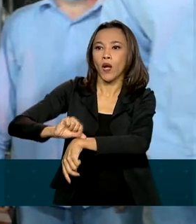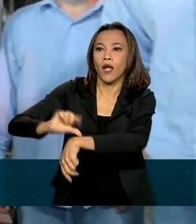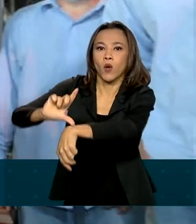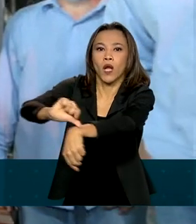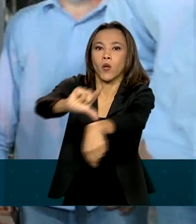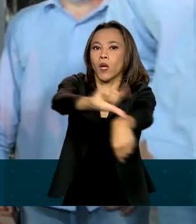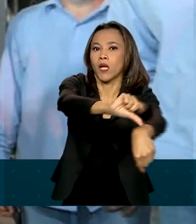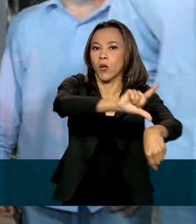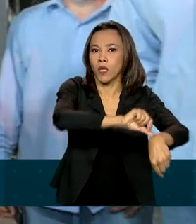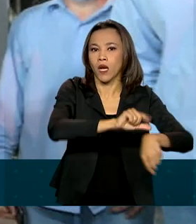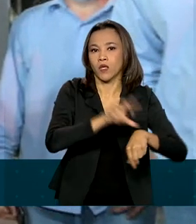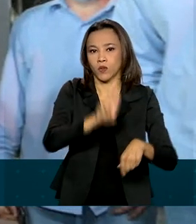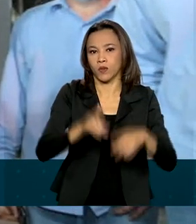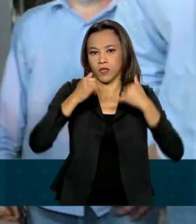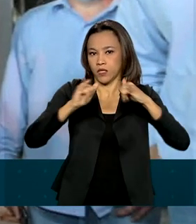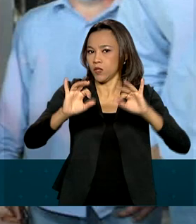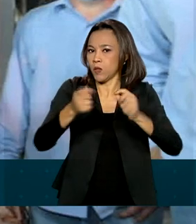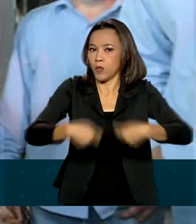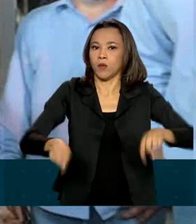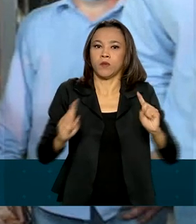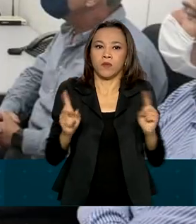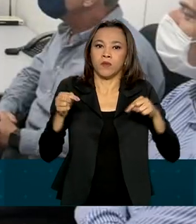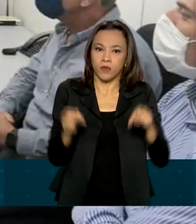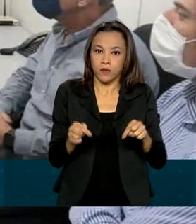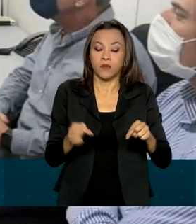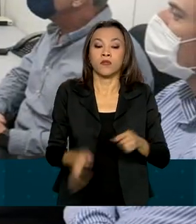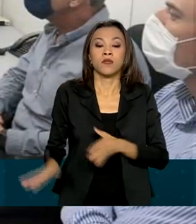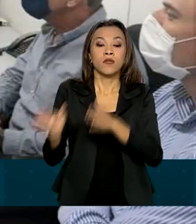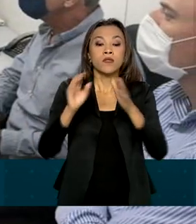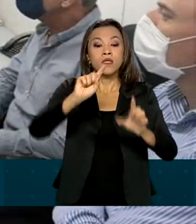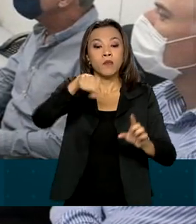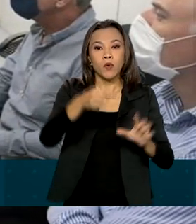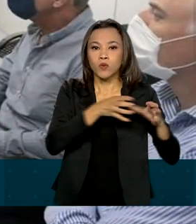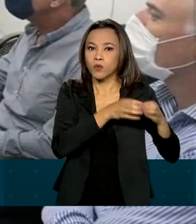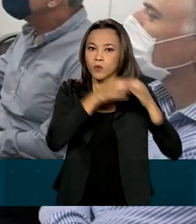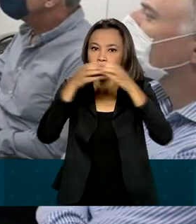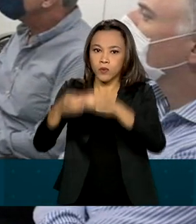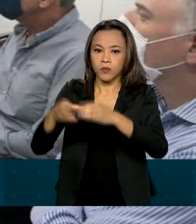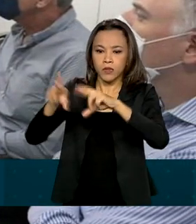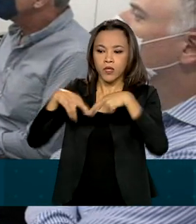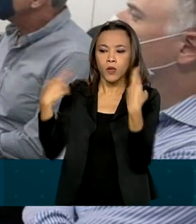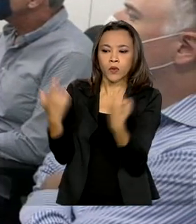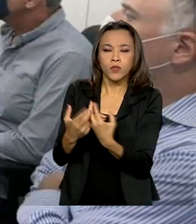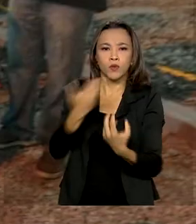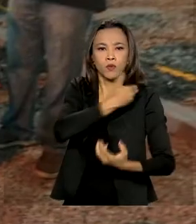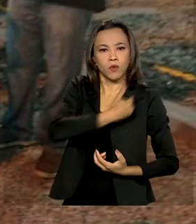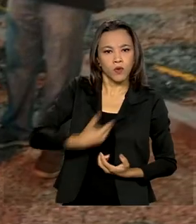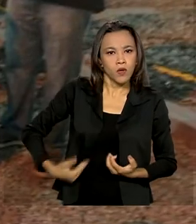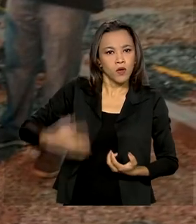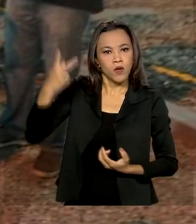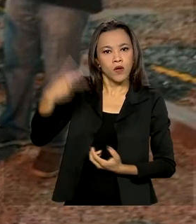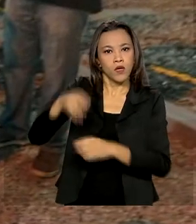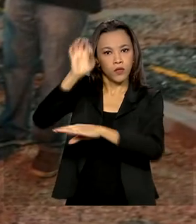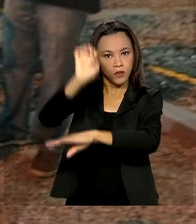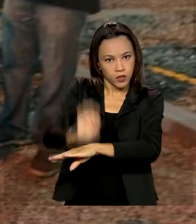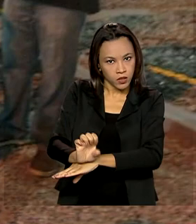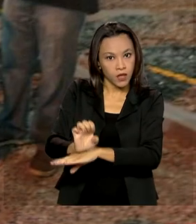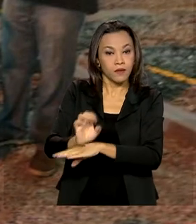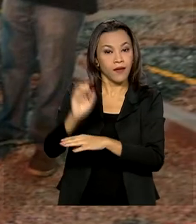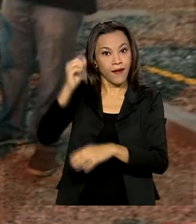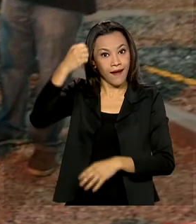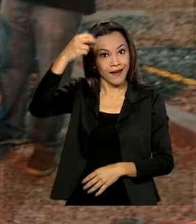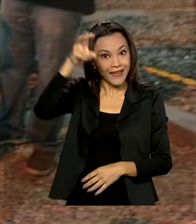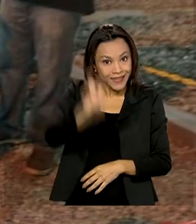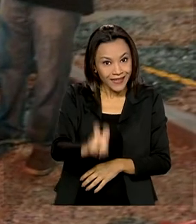após a visita à subestação a comitiva se reuniu com autoridades do Estado Essa é a quinta vez